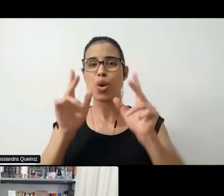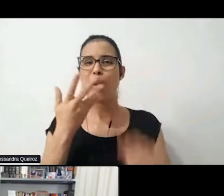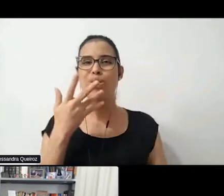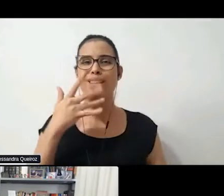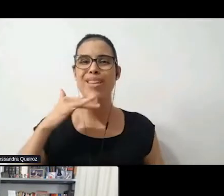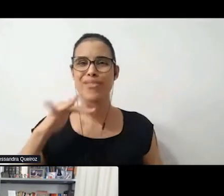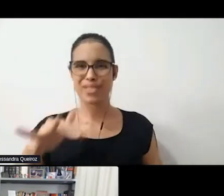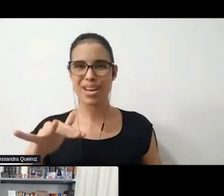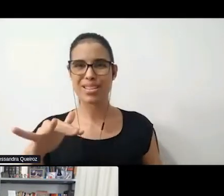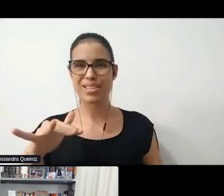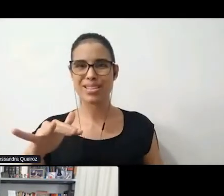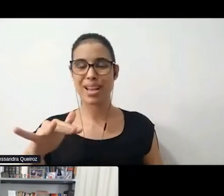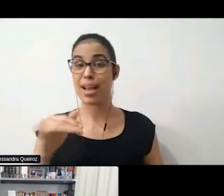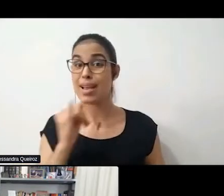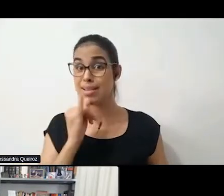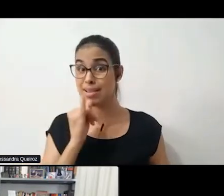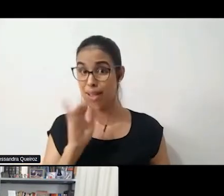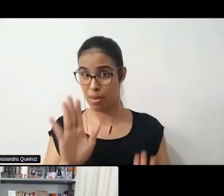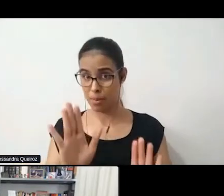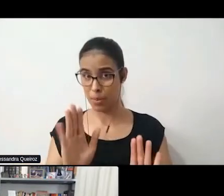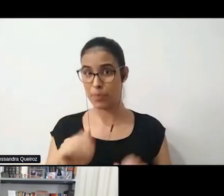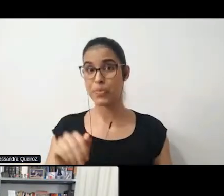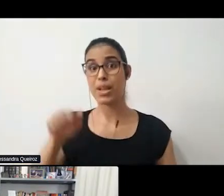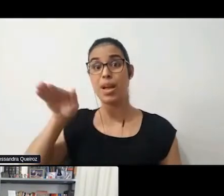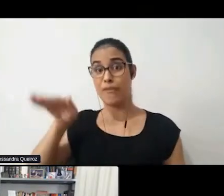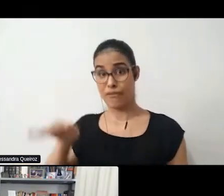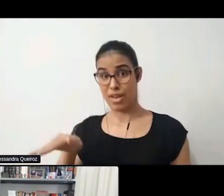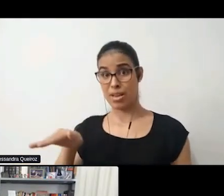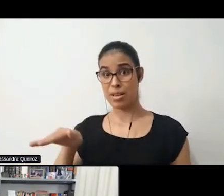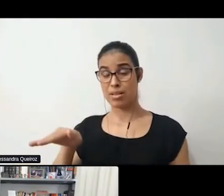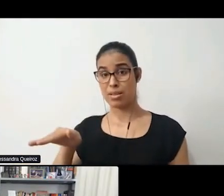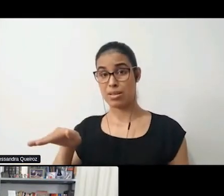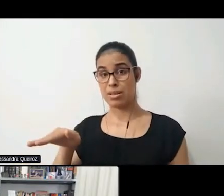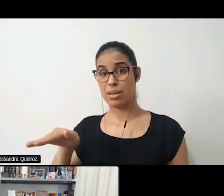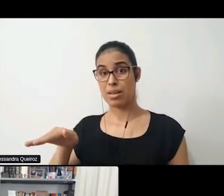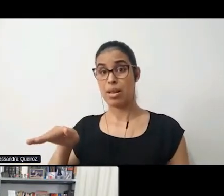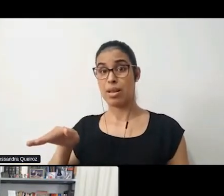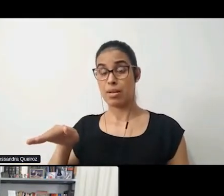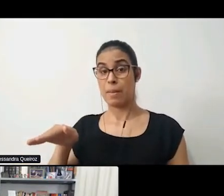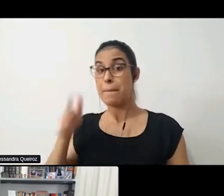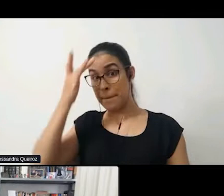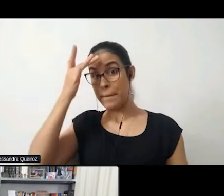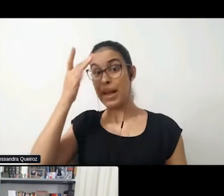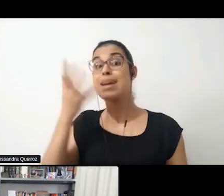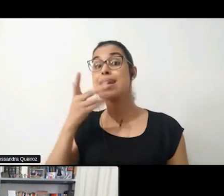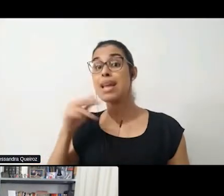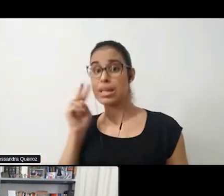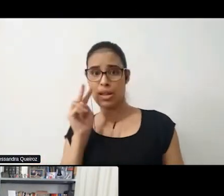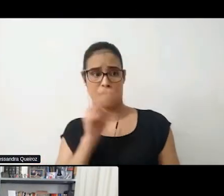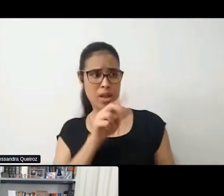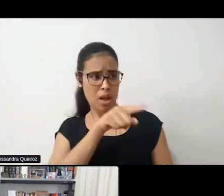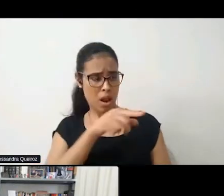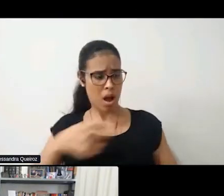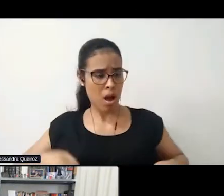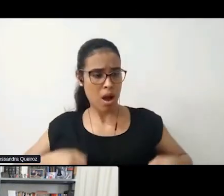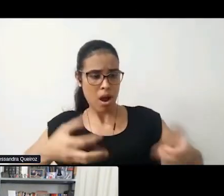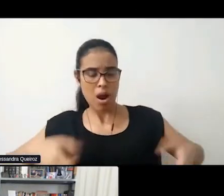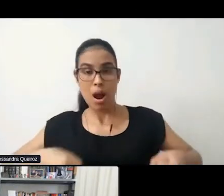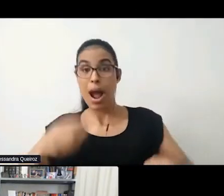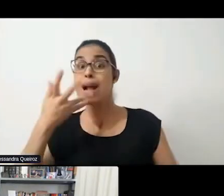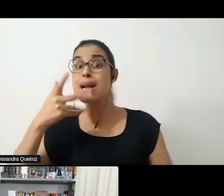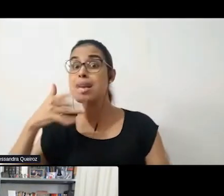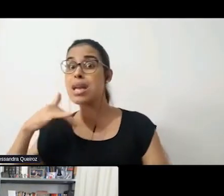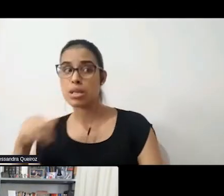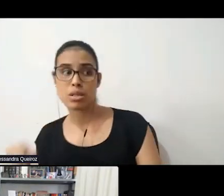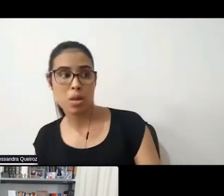uma pessoa, por exemplo, com cadeira de rodas na rua, uma criança olha, a mãe chega e fala, menina, para de olhar para aquela